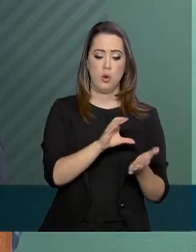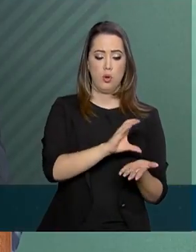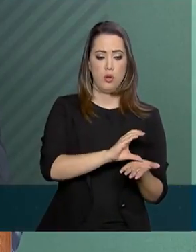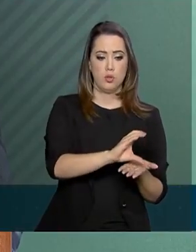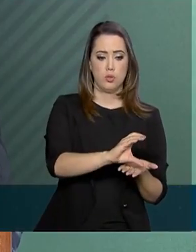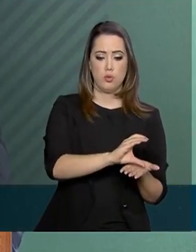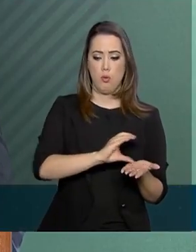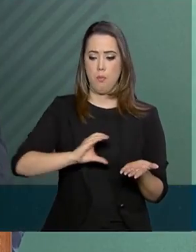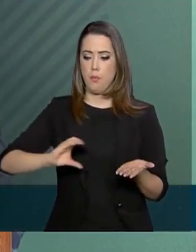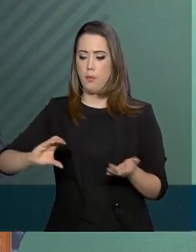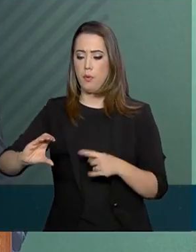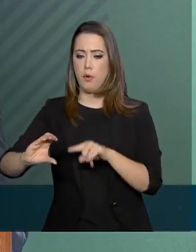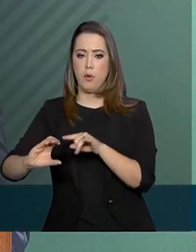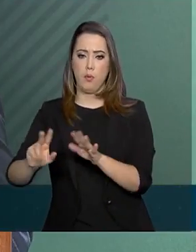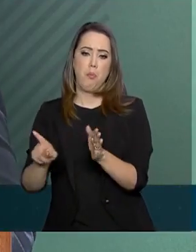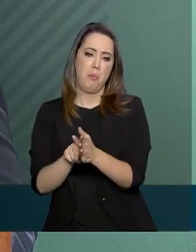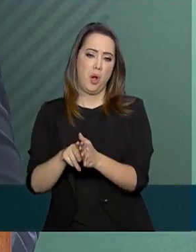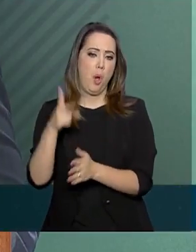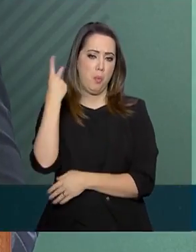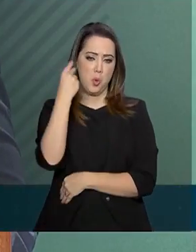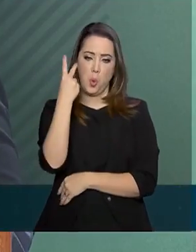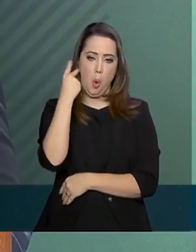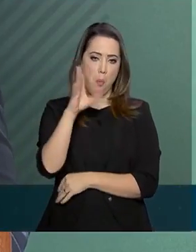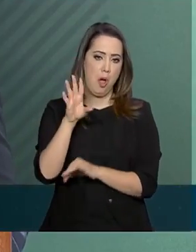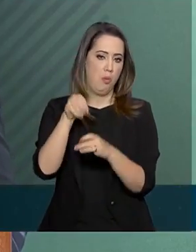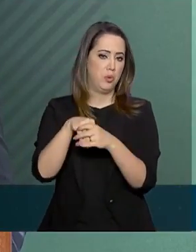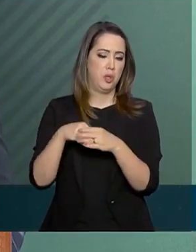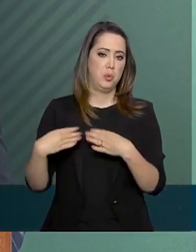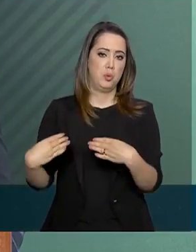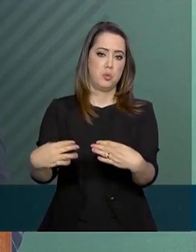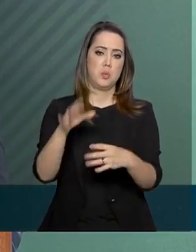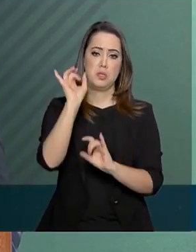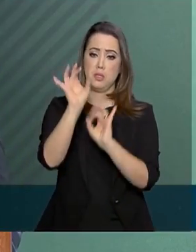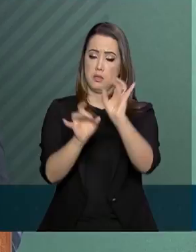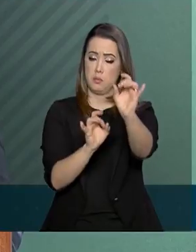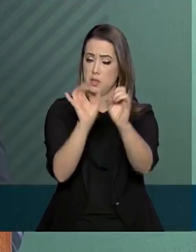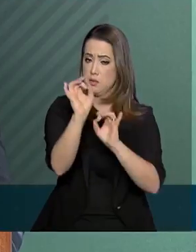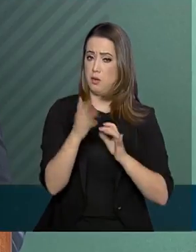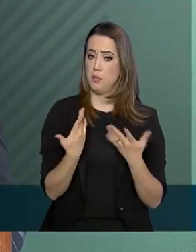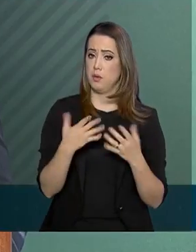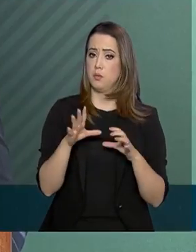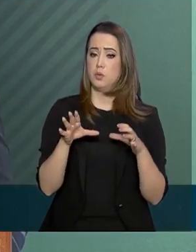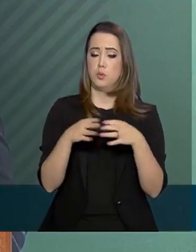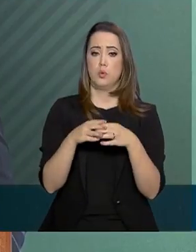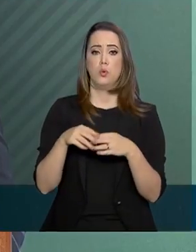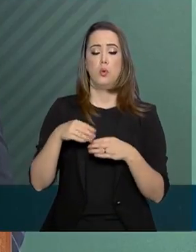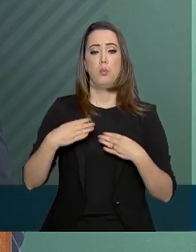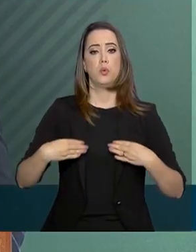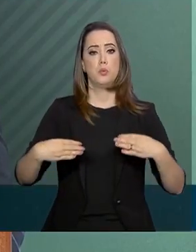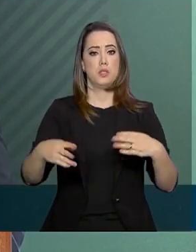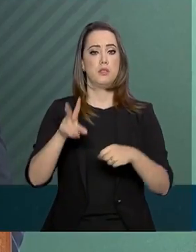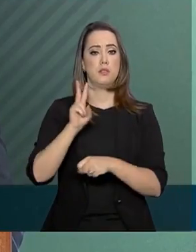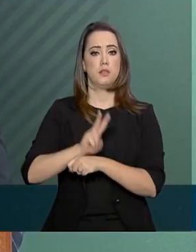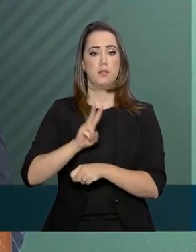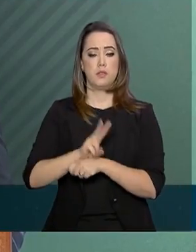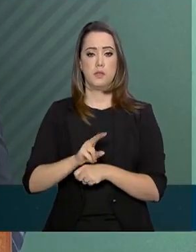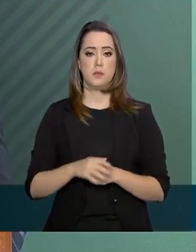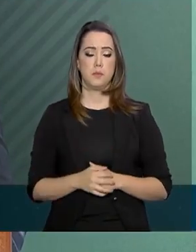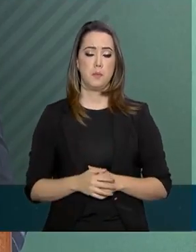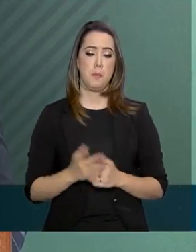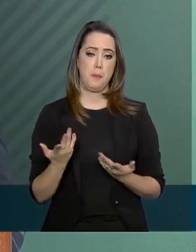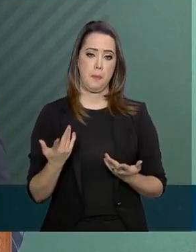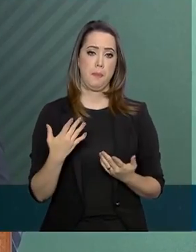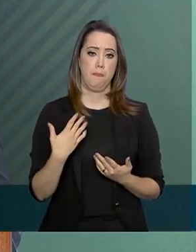normal entre os ministérios especialmente para o ministério da defesa então